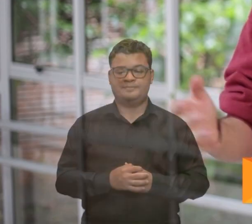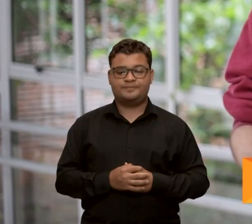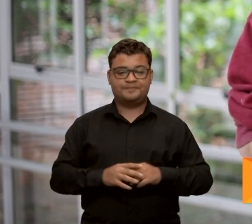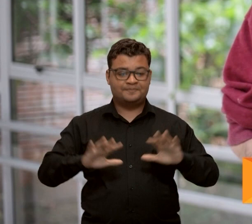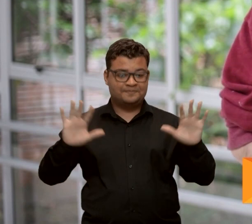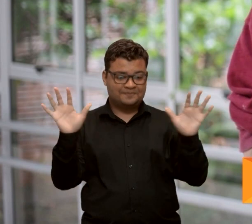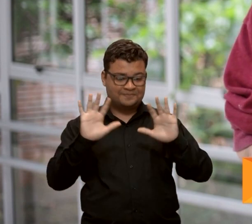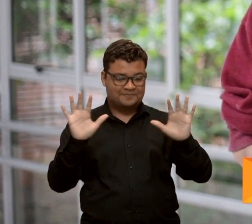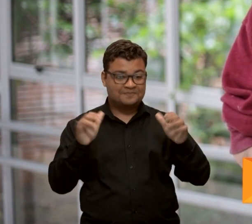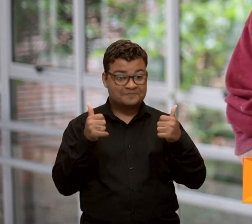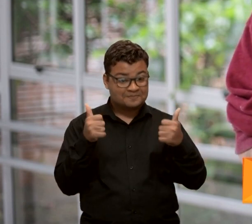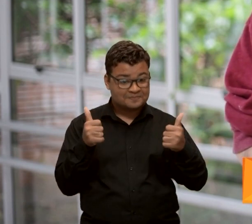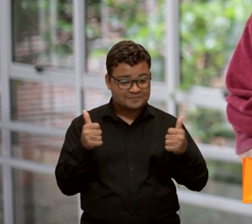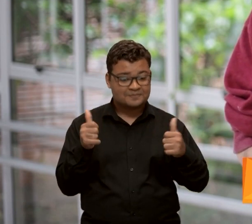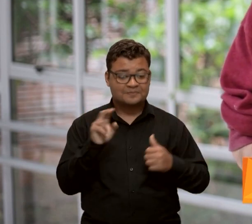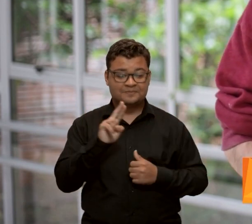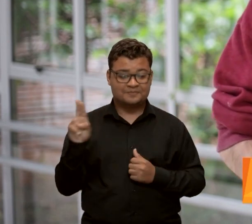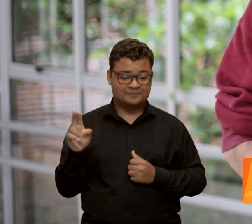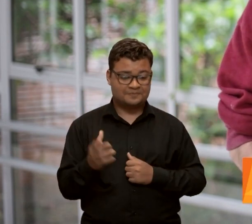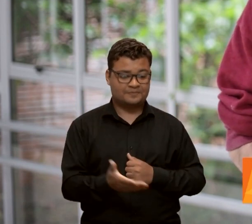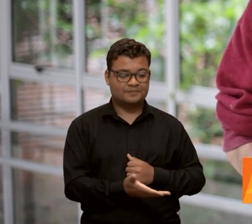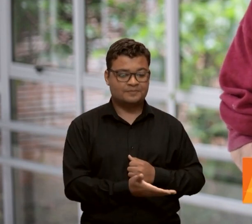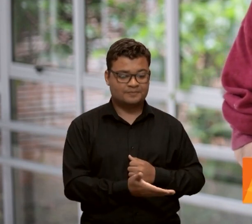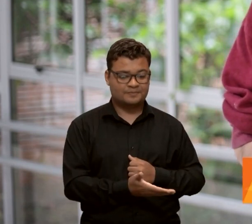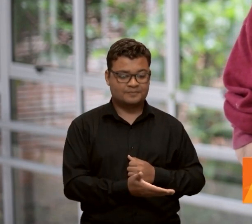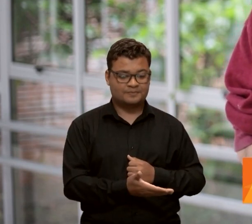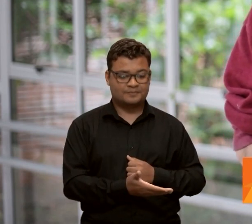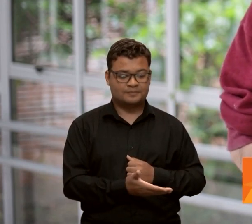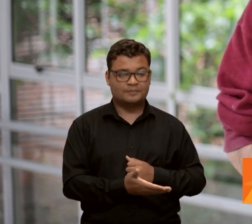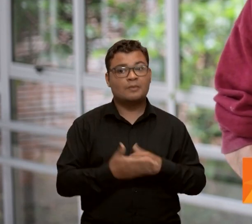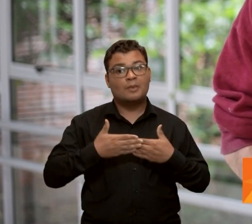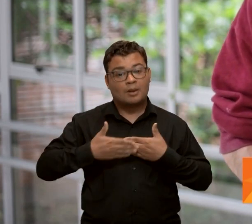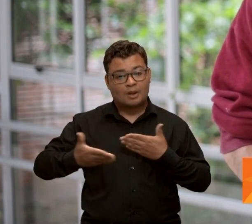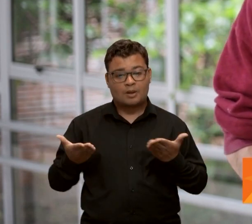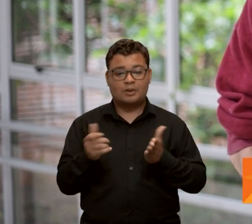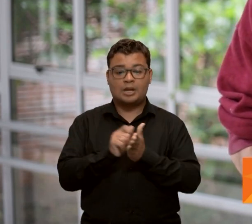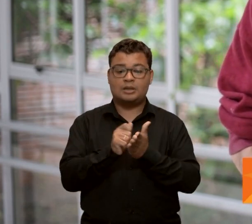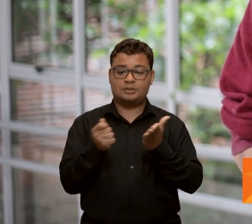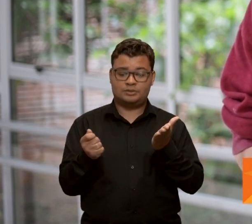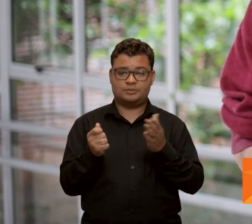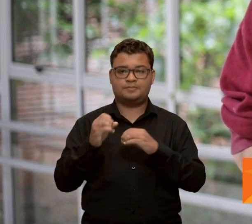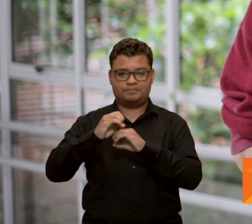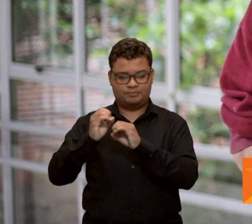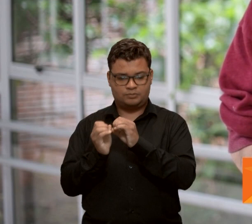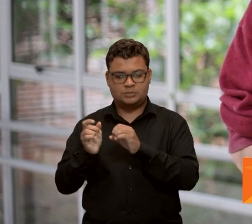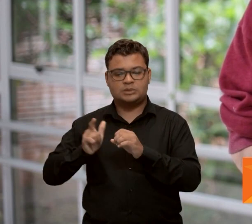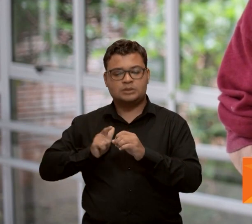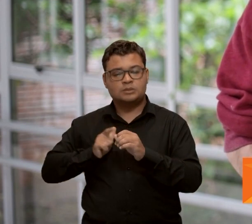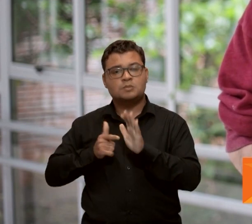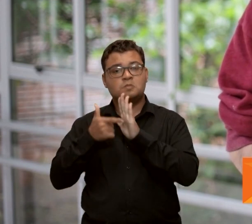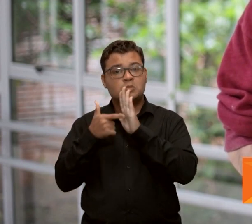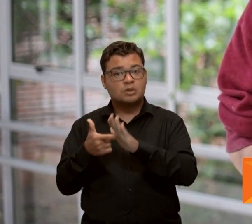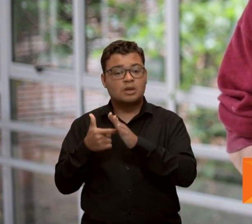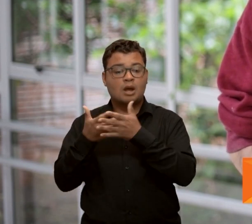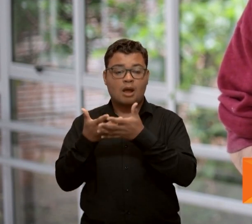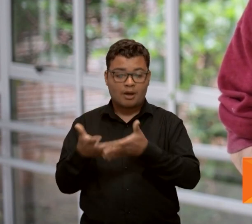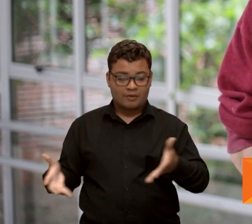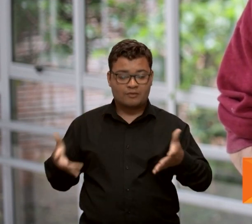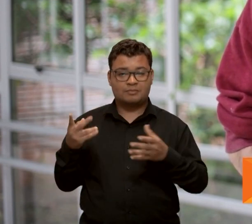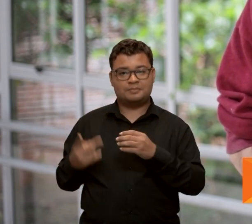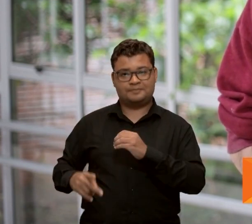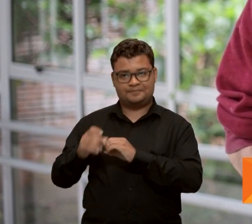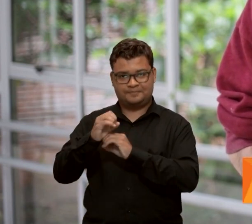Olá, como vai? Eu sou o João Camargo e está começando agora a Agenda UFG, onde você fica por dentro dos eventos da nossa